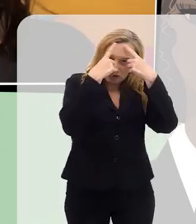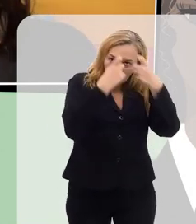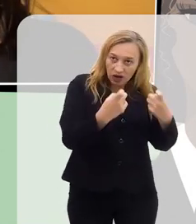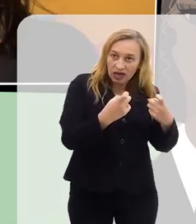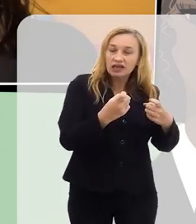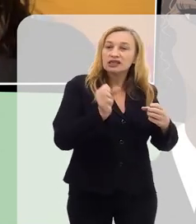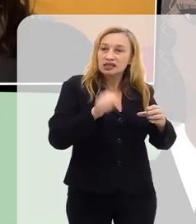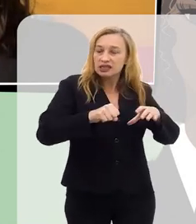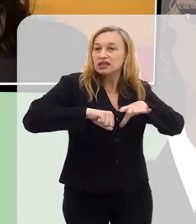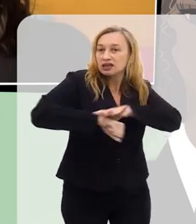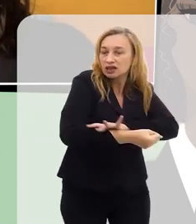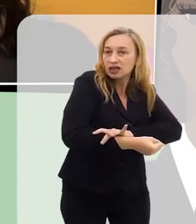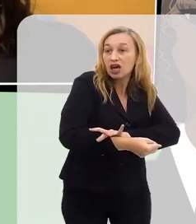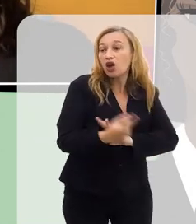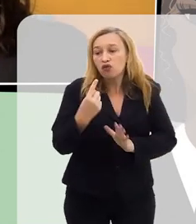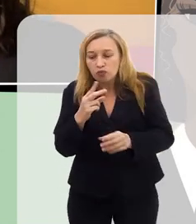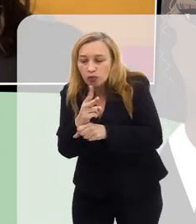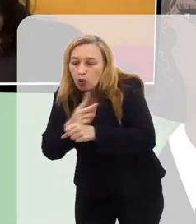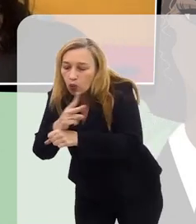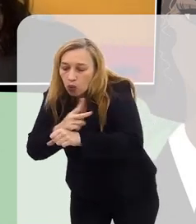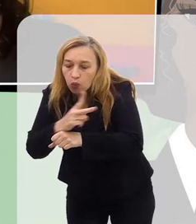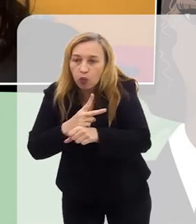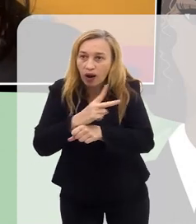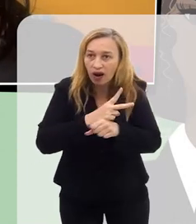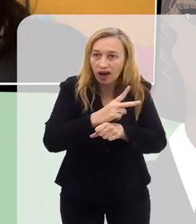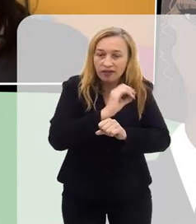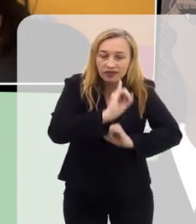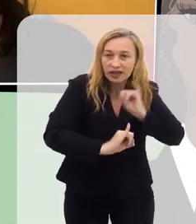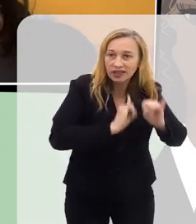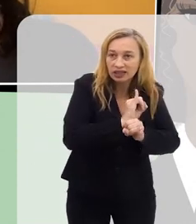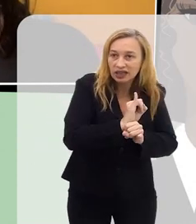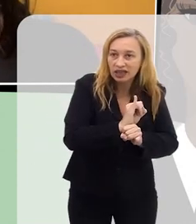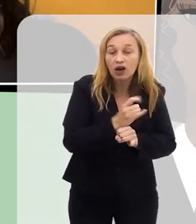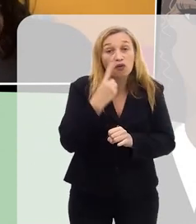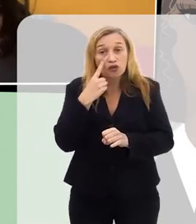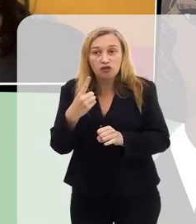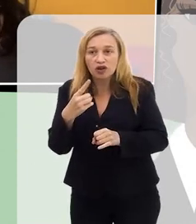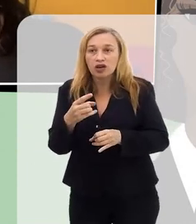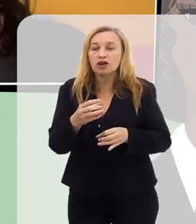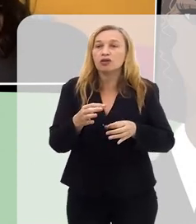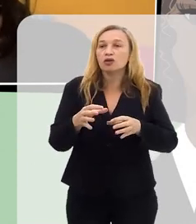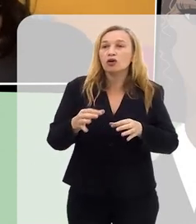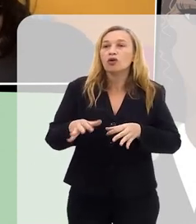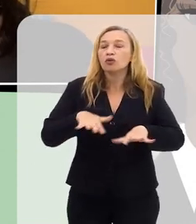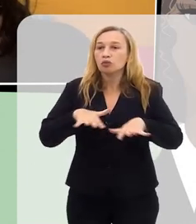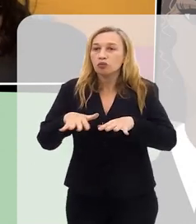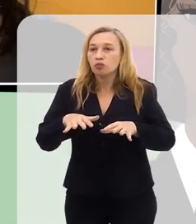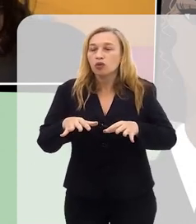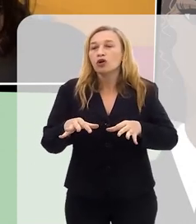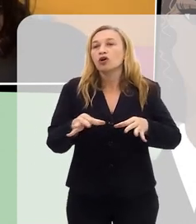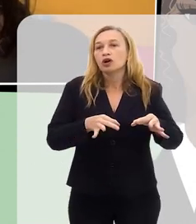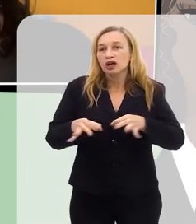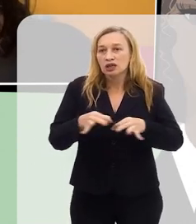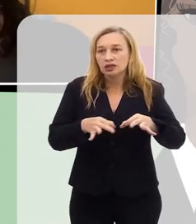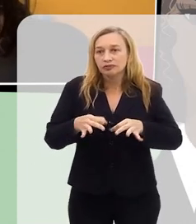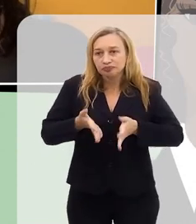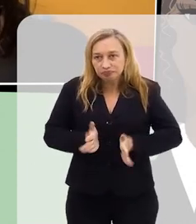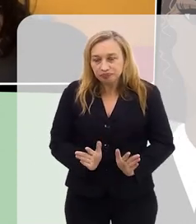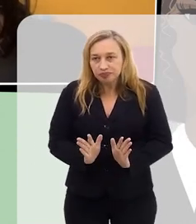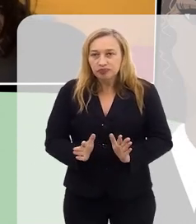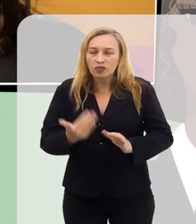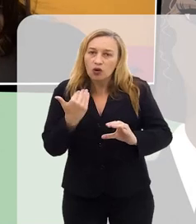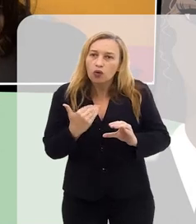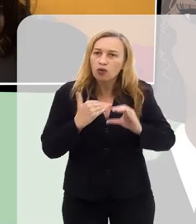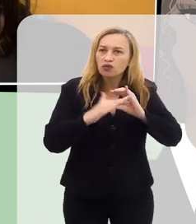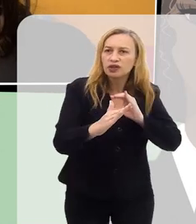assistência. E aí eu fui buscar na internet, e aí eu fui descobrir o movimento da humanização do nascimento.